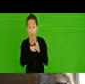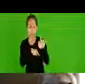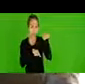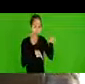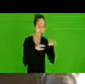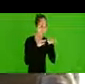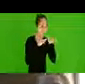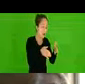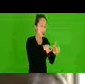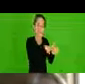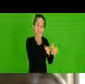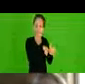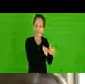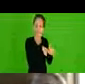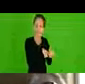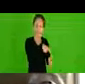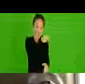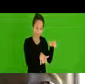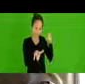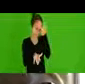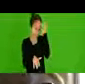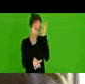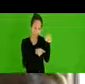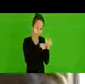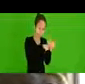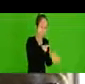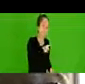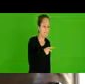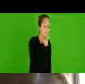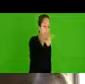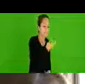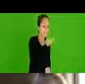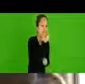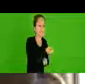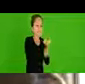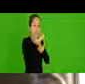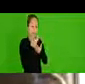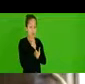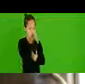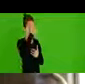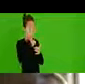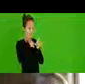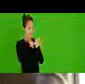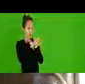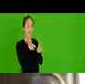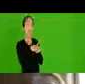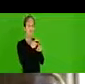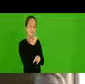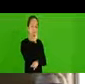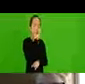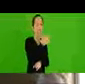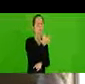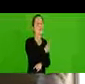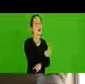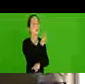porque os sujeitos da pesquisa falam, o pesquisador também fala, ele se apresenta no processo de pesquisa, ele não apenas